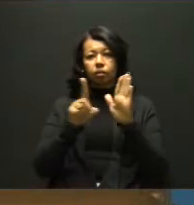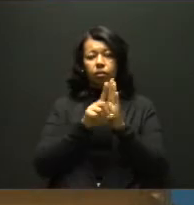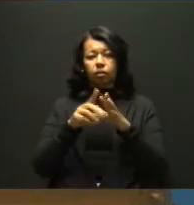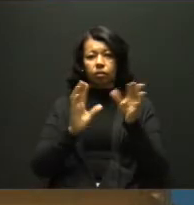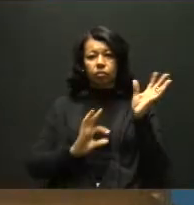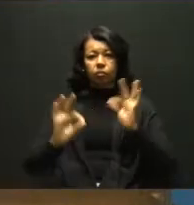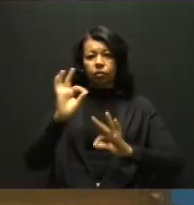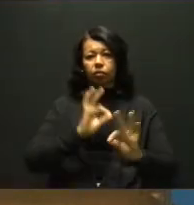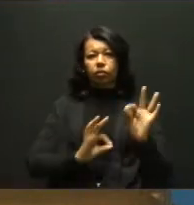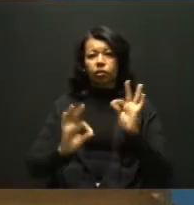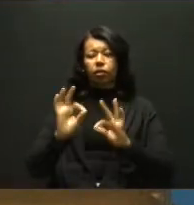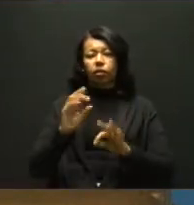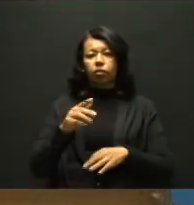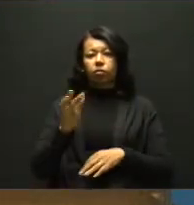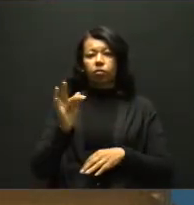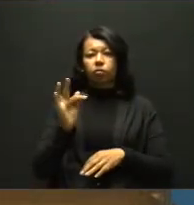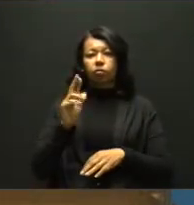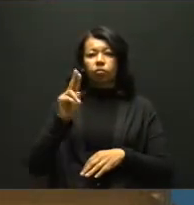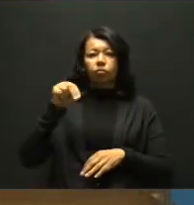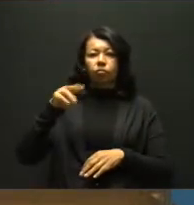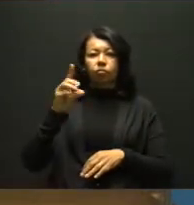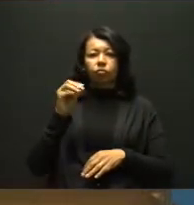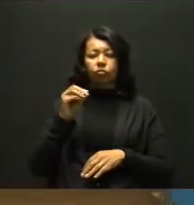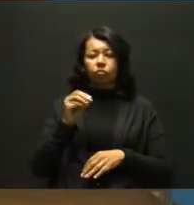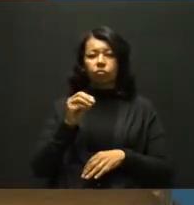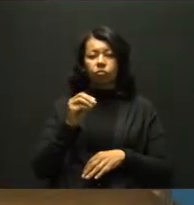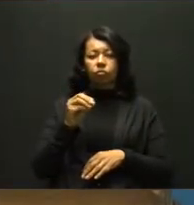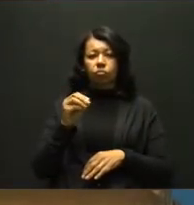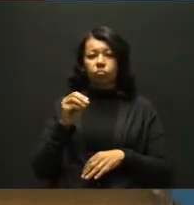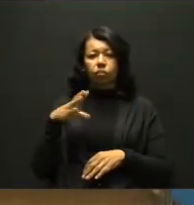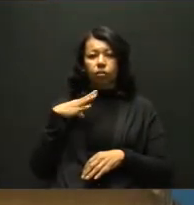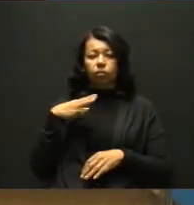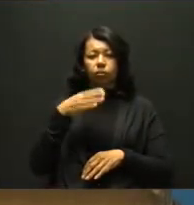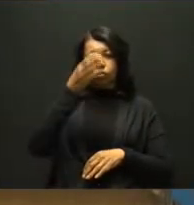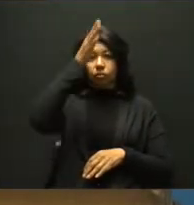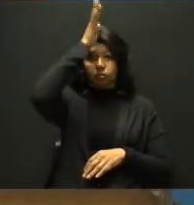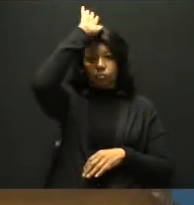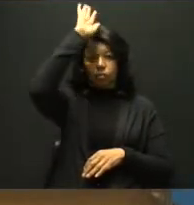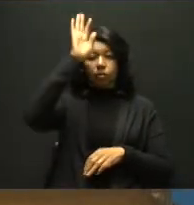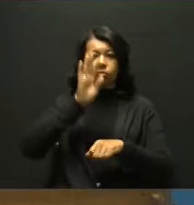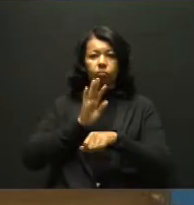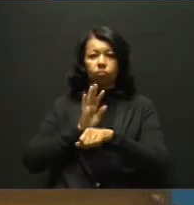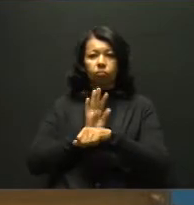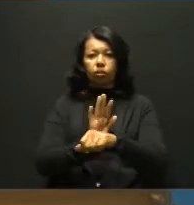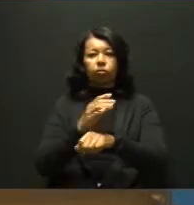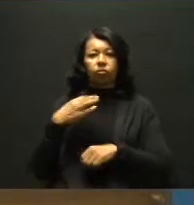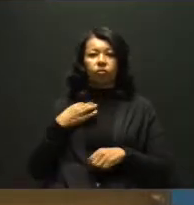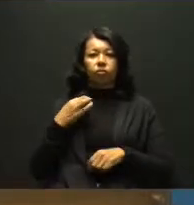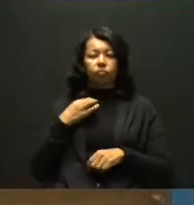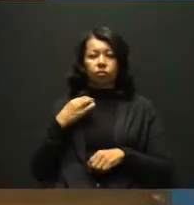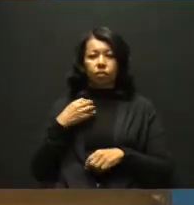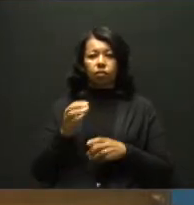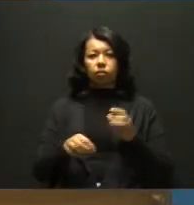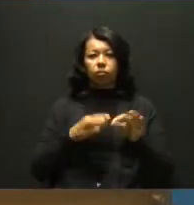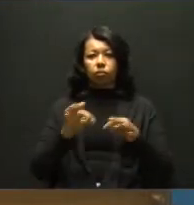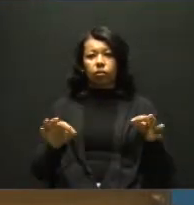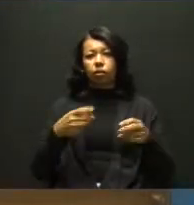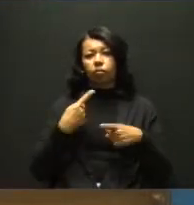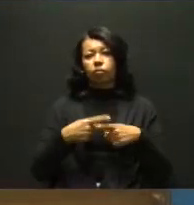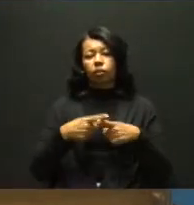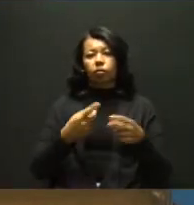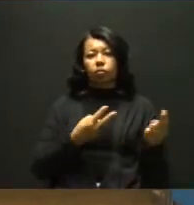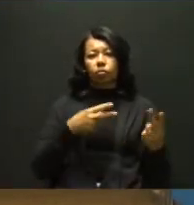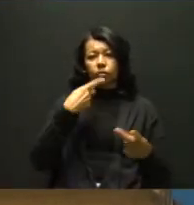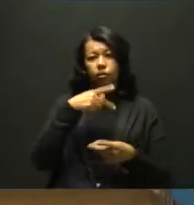o projeto do fundo municipal e do corpo de bombeiros e também a contribuição voluntária premiar o vereador sérgio como